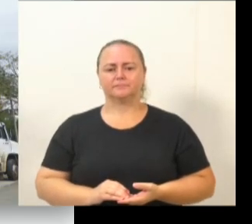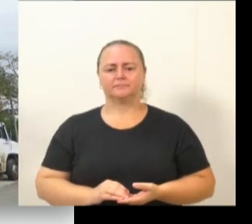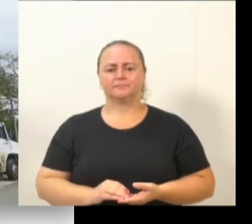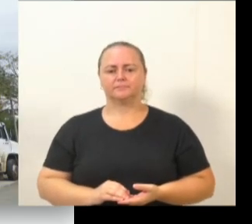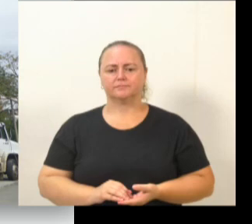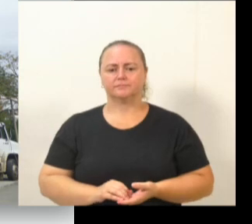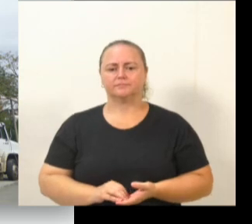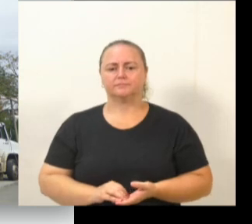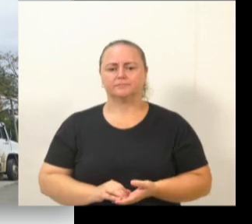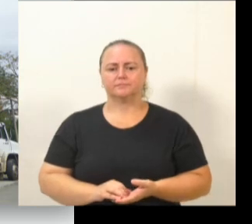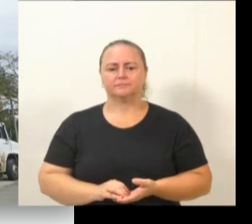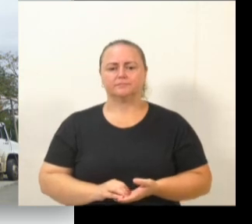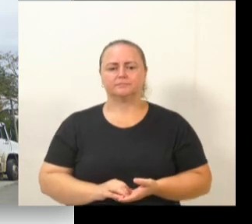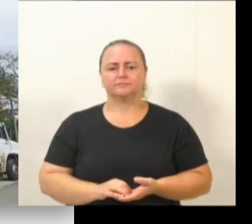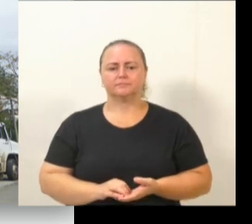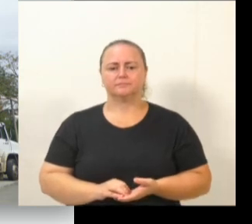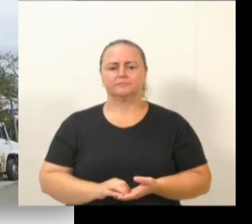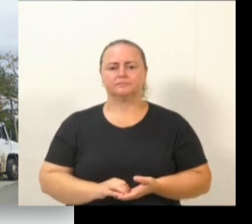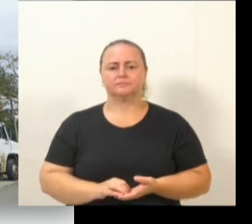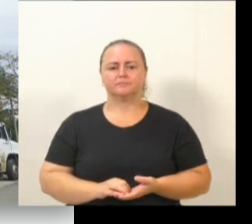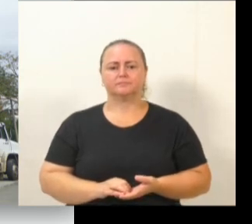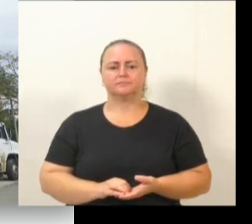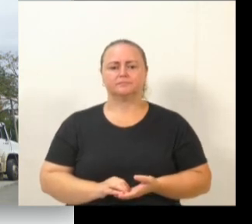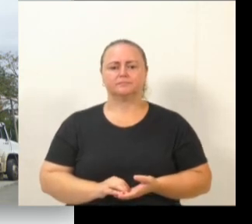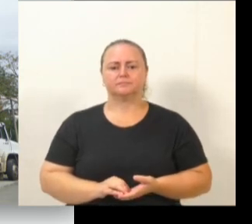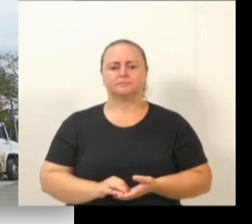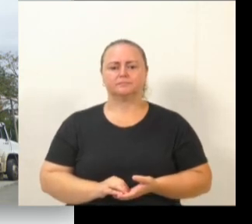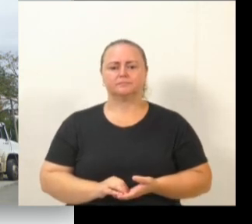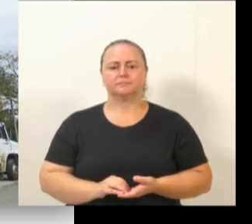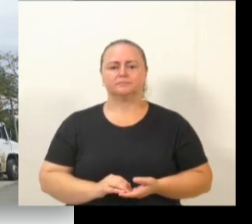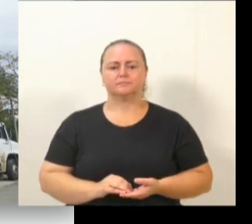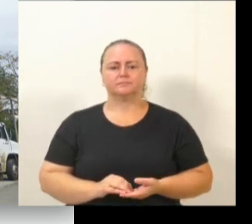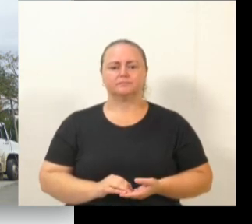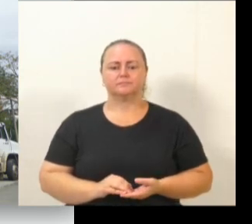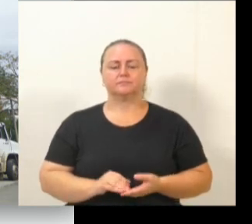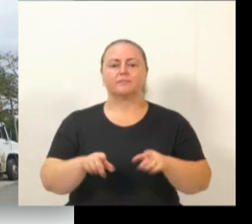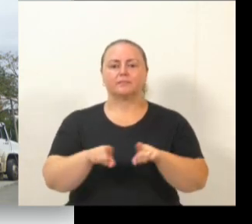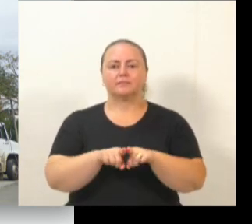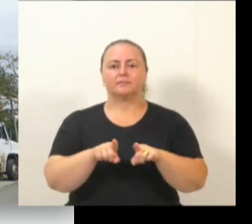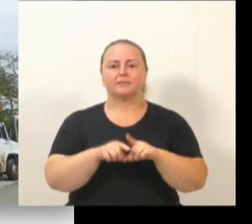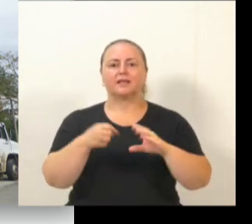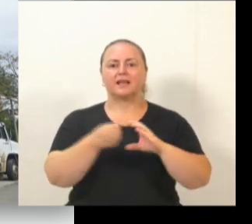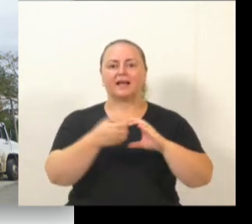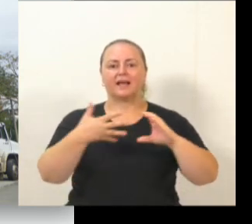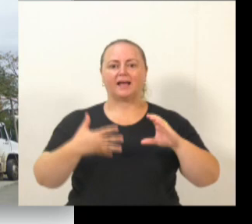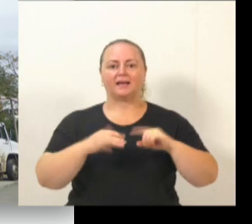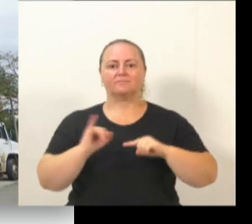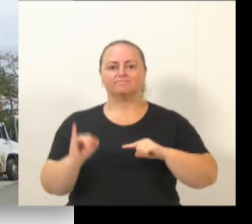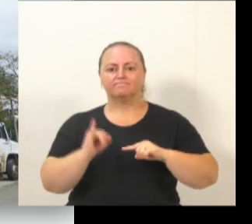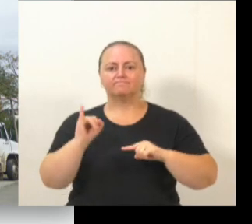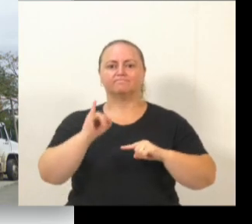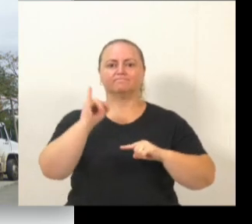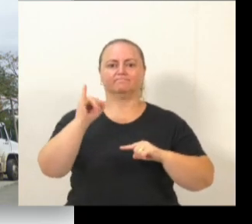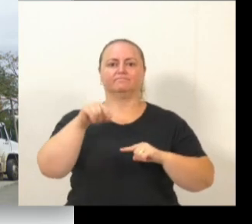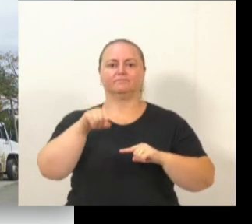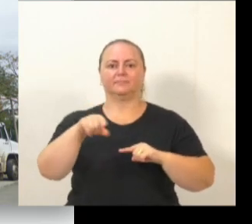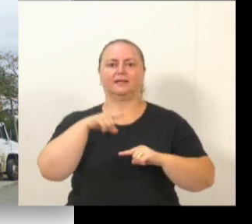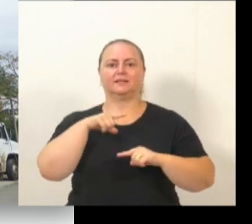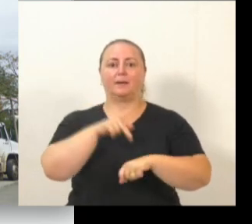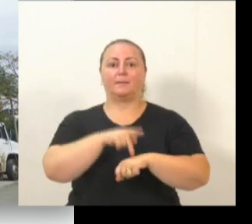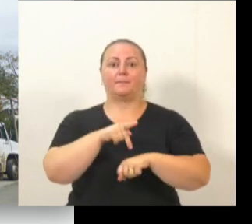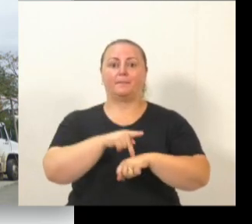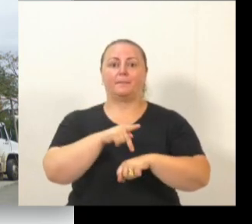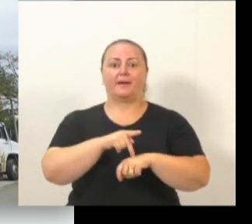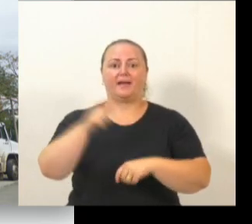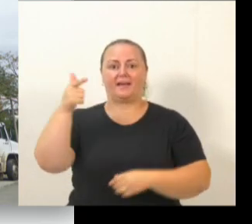e principalmente no trânsito. E uma característica importante, assim, a quantidade de rochas que a gente vem encontrando no solo. De novo, agora,